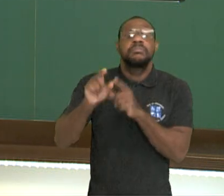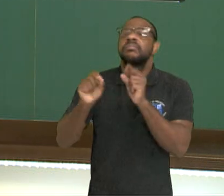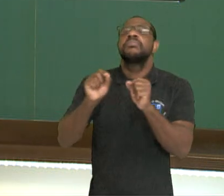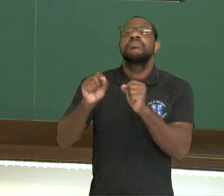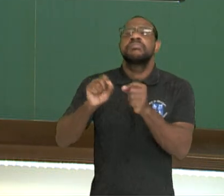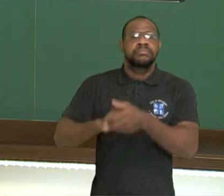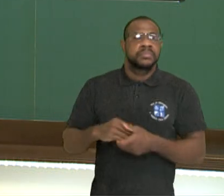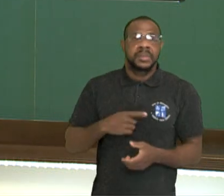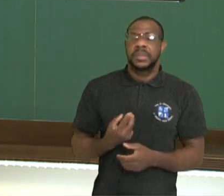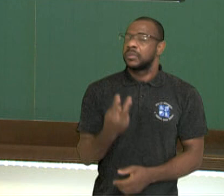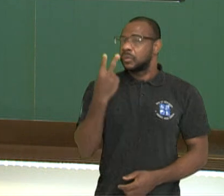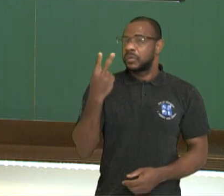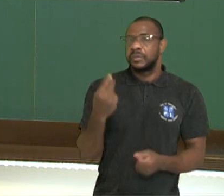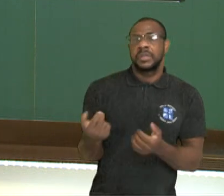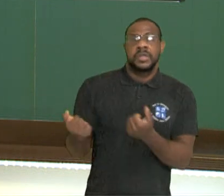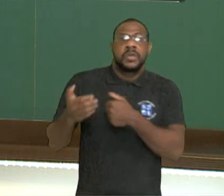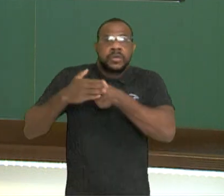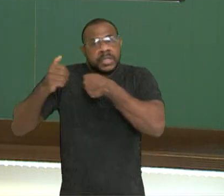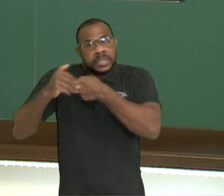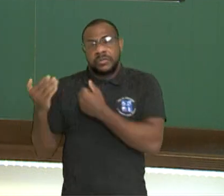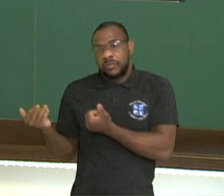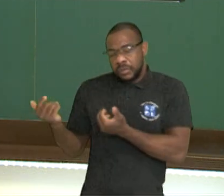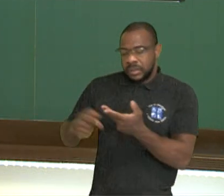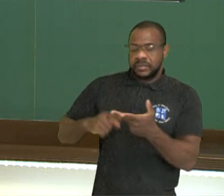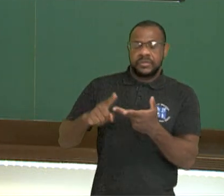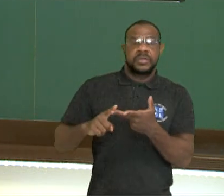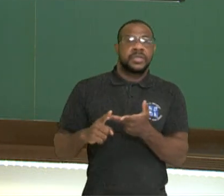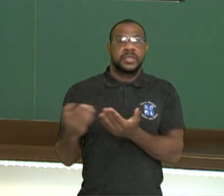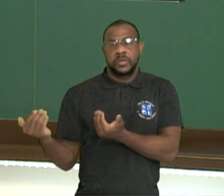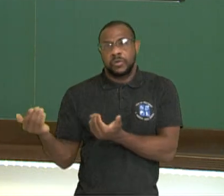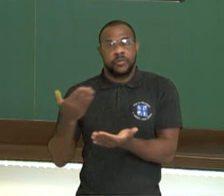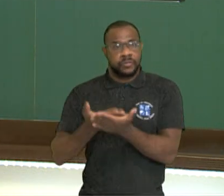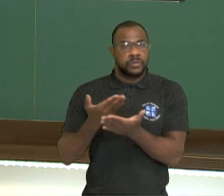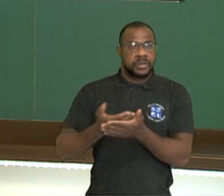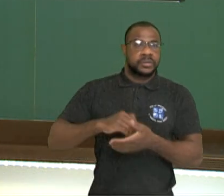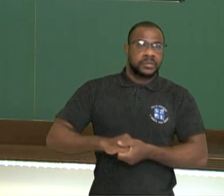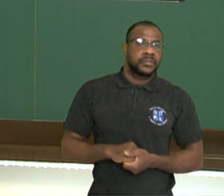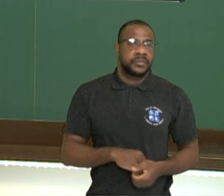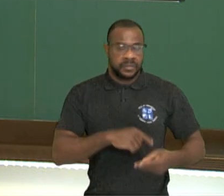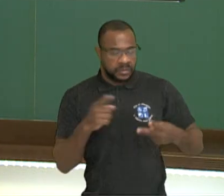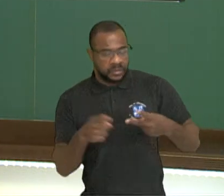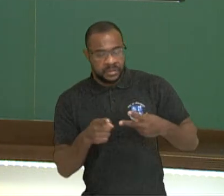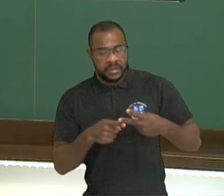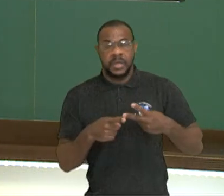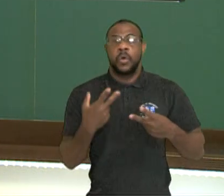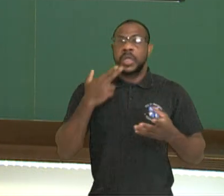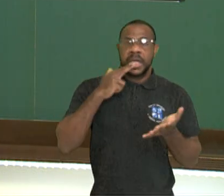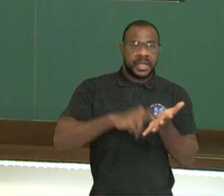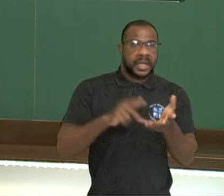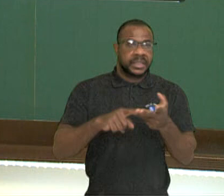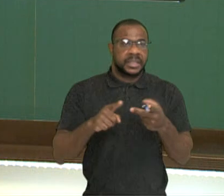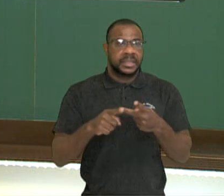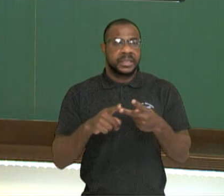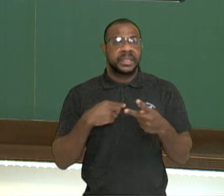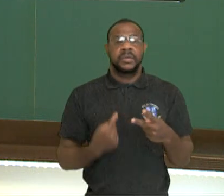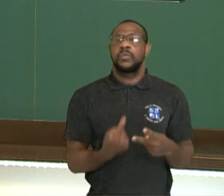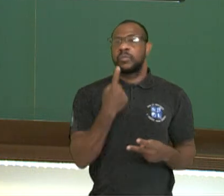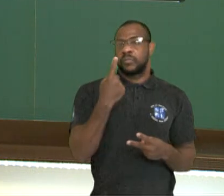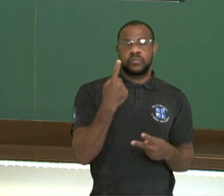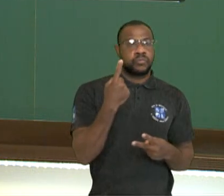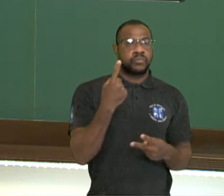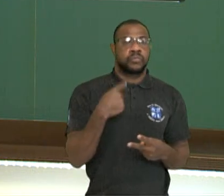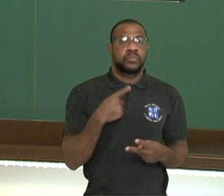estudante e querido estudante. Então, temos a identificação. Já da outra carta, nós temos apenas no